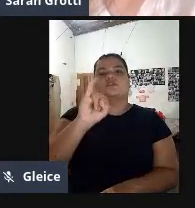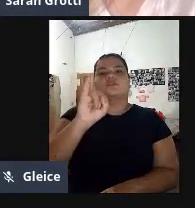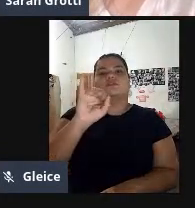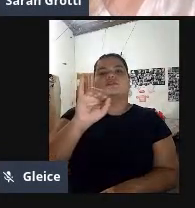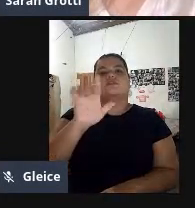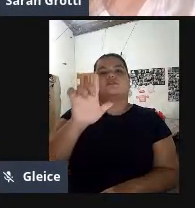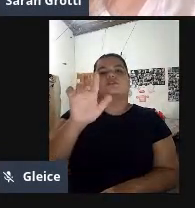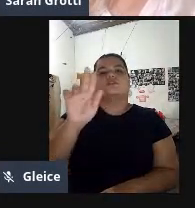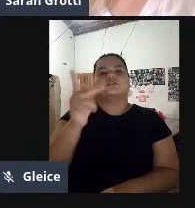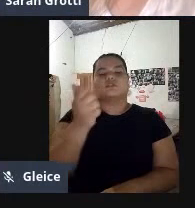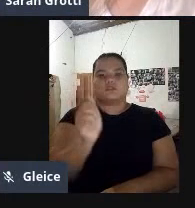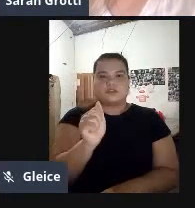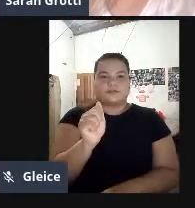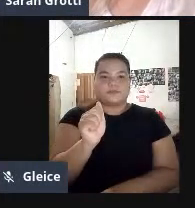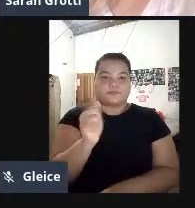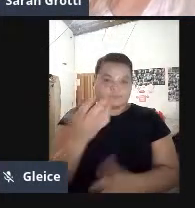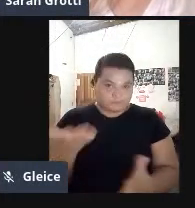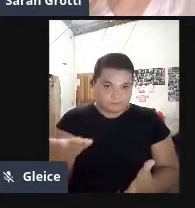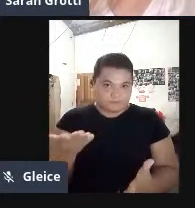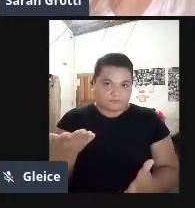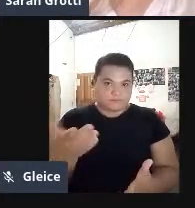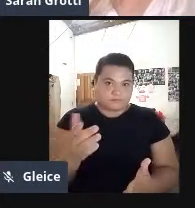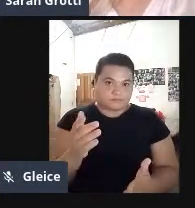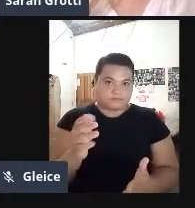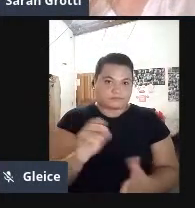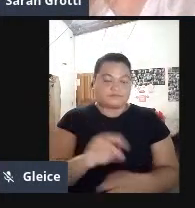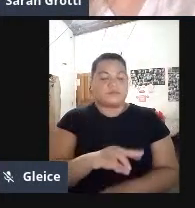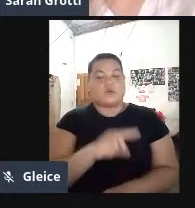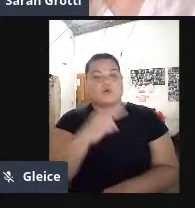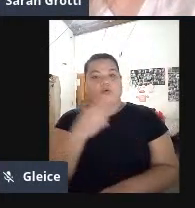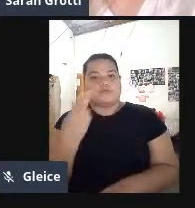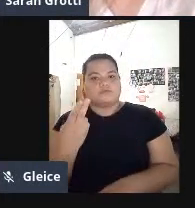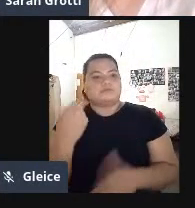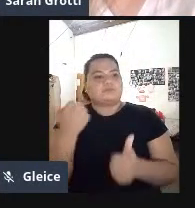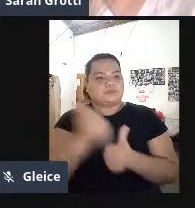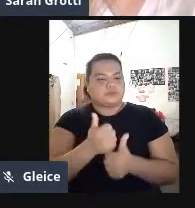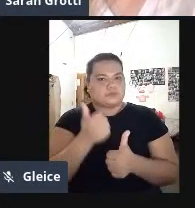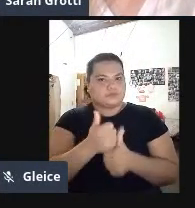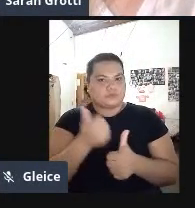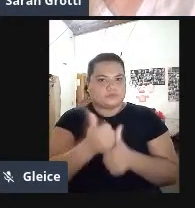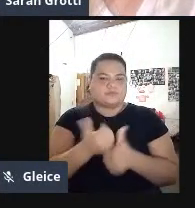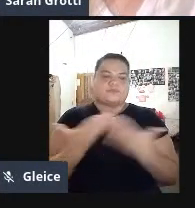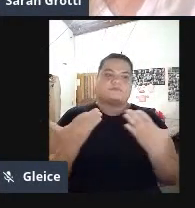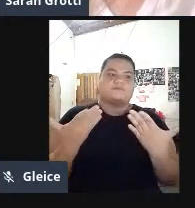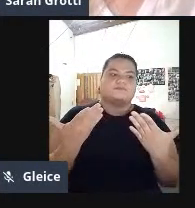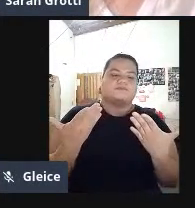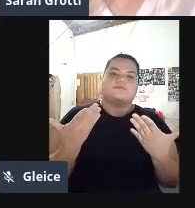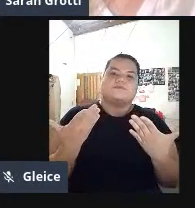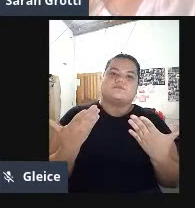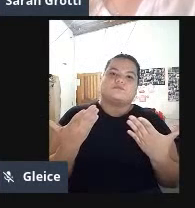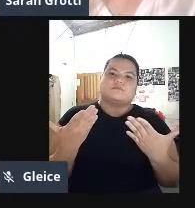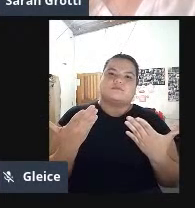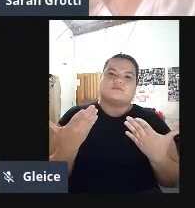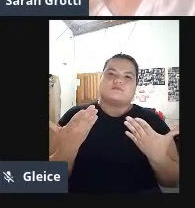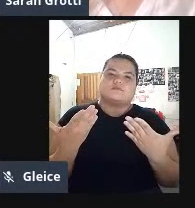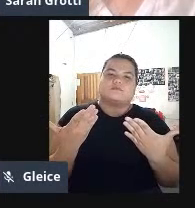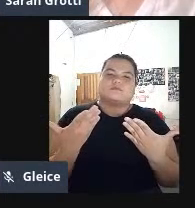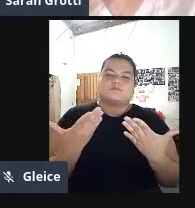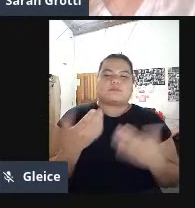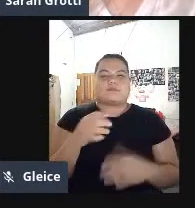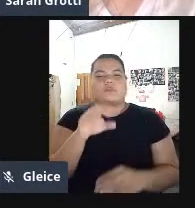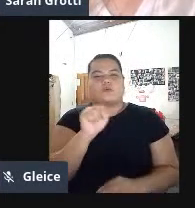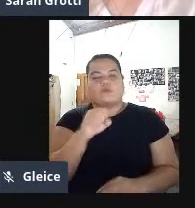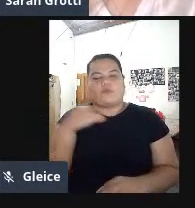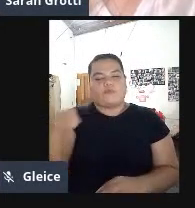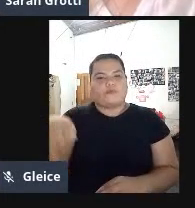filé de frango, né, grelhado, uma porção de 100 gramas pode ser substituída ali por 8 colheres de sopa